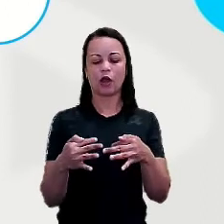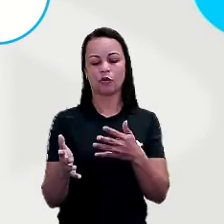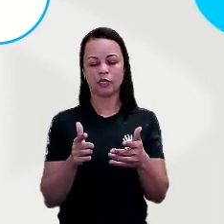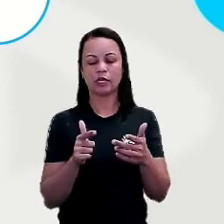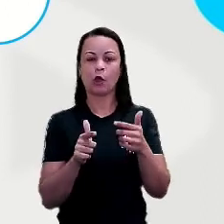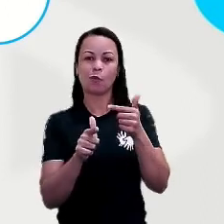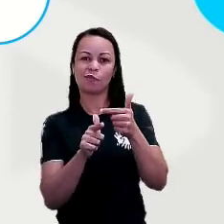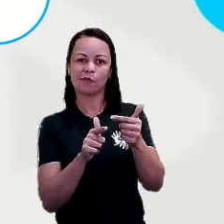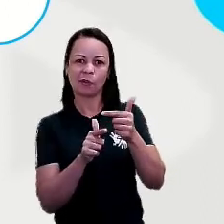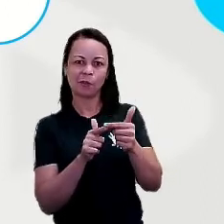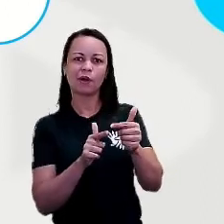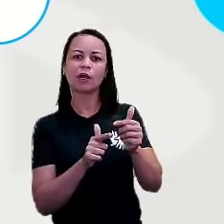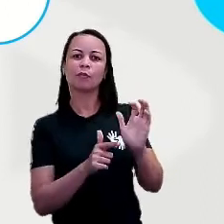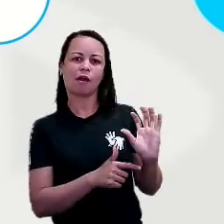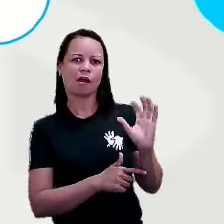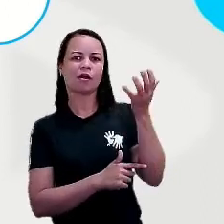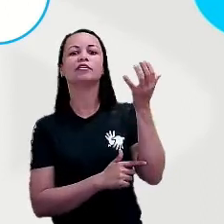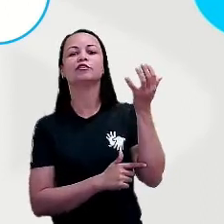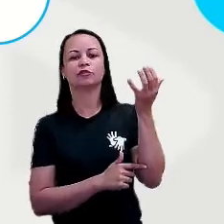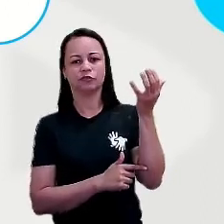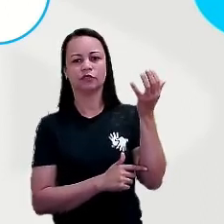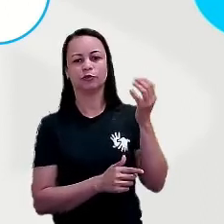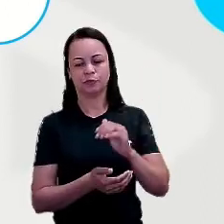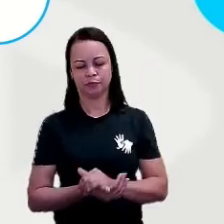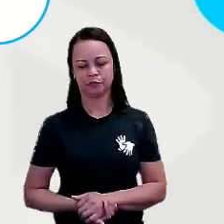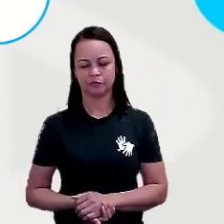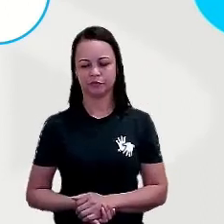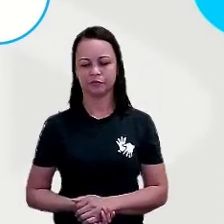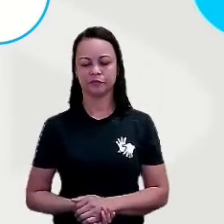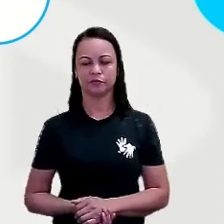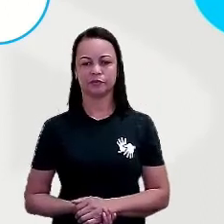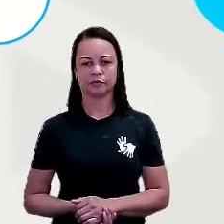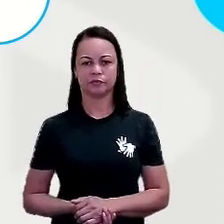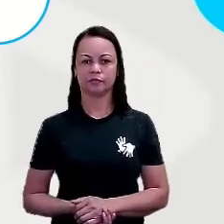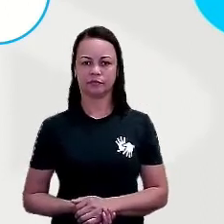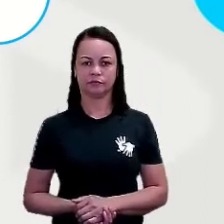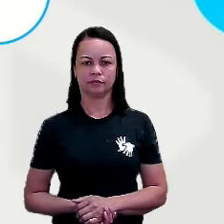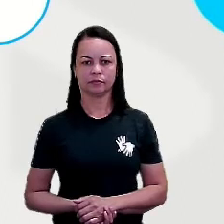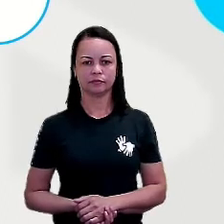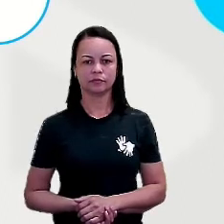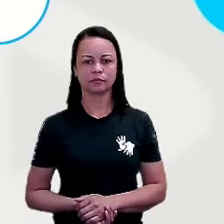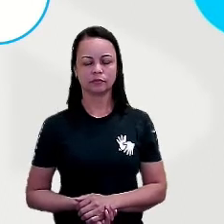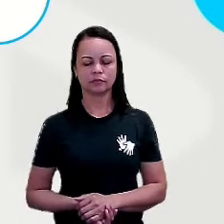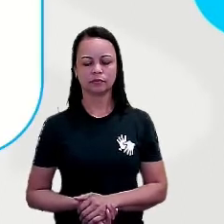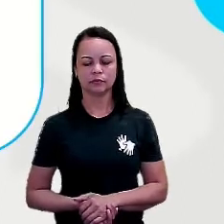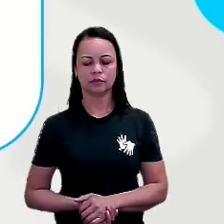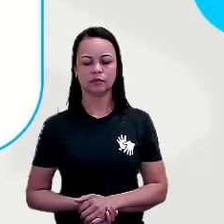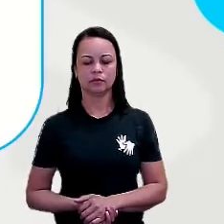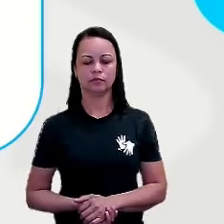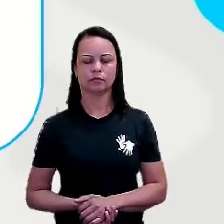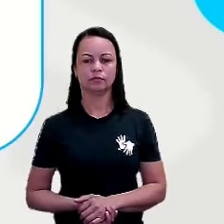quando o problema é resolvido, tá certo? Então, vamos lá.